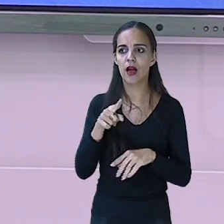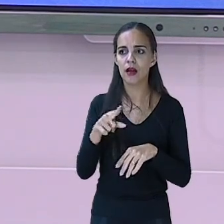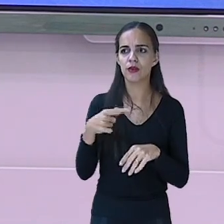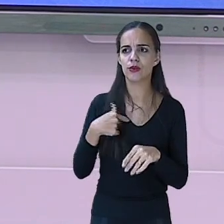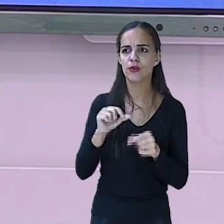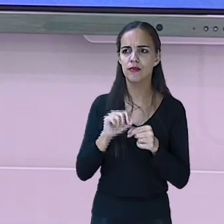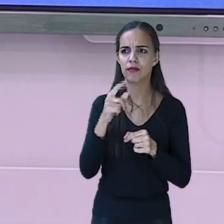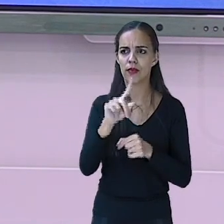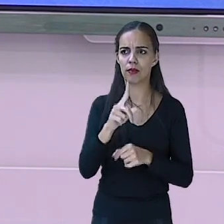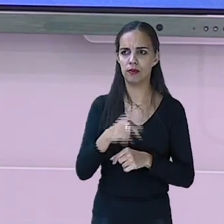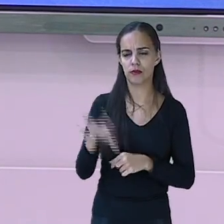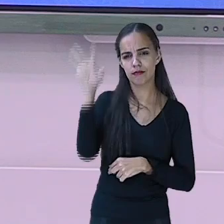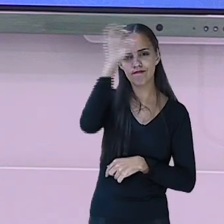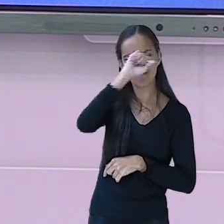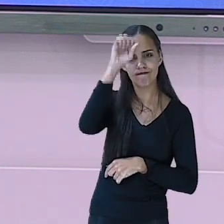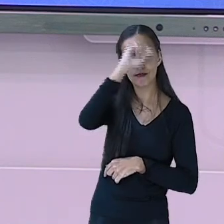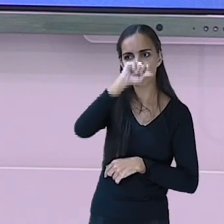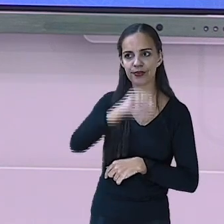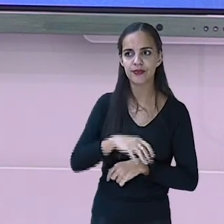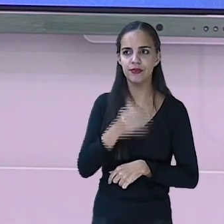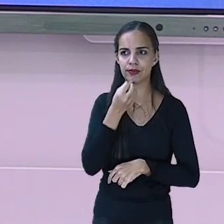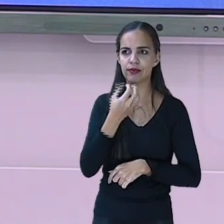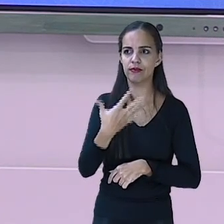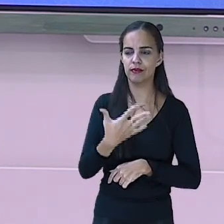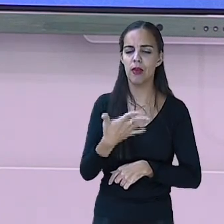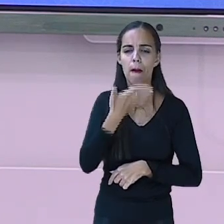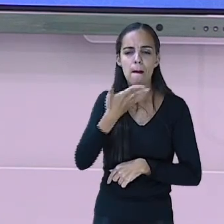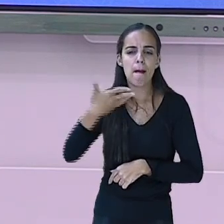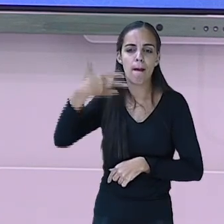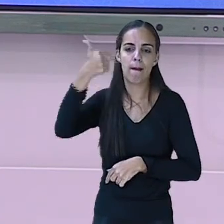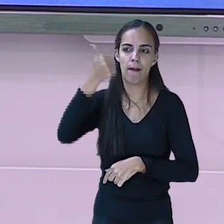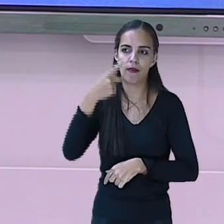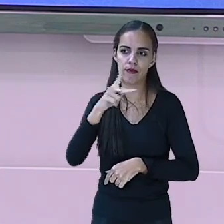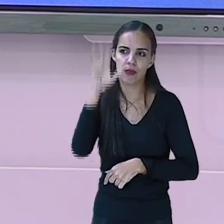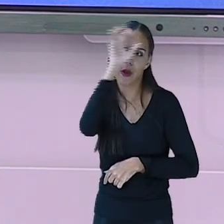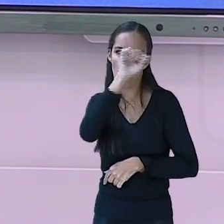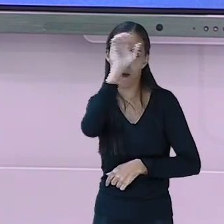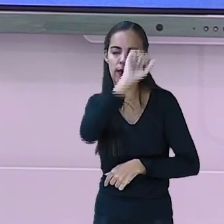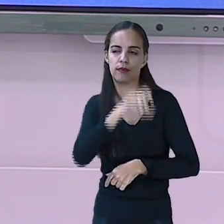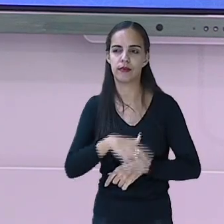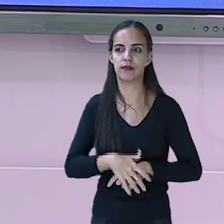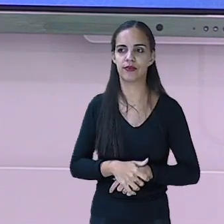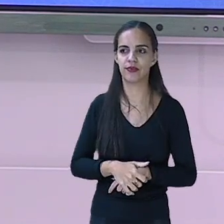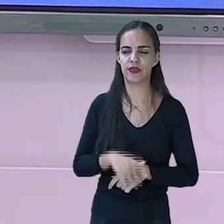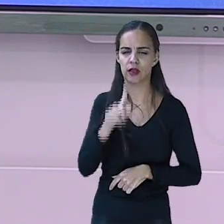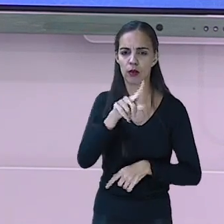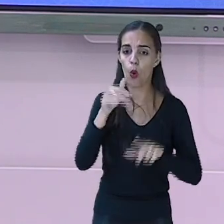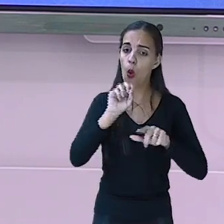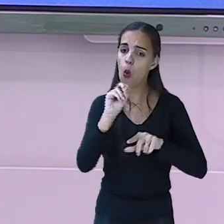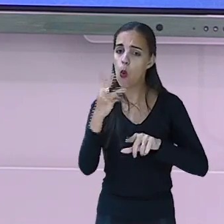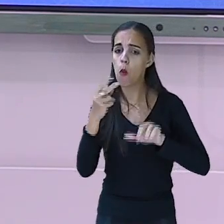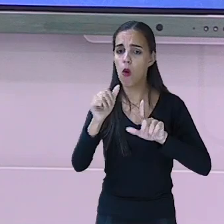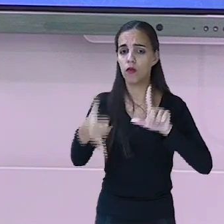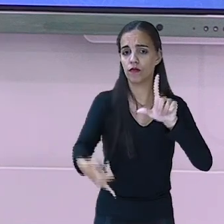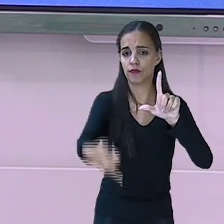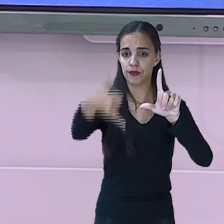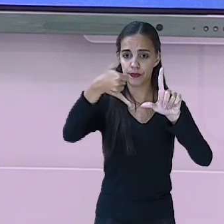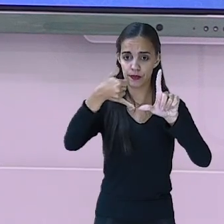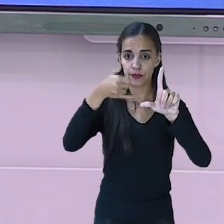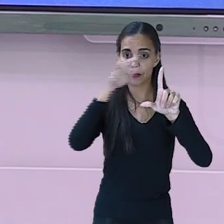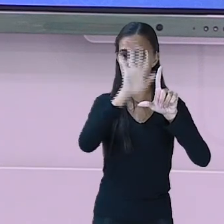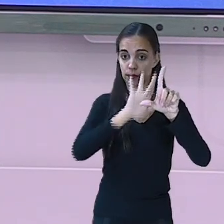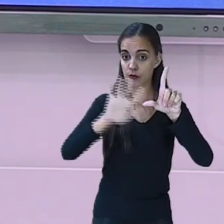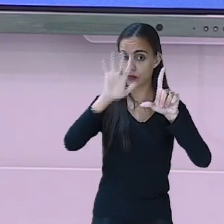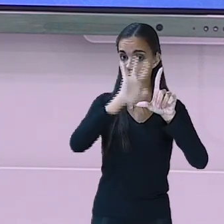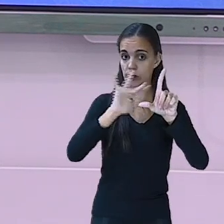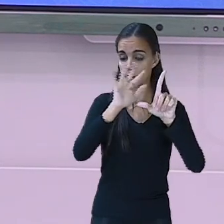para a sua aprendizagem, né? Para melhorar. Como? Aponte a câmera do seu celular na